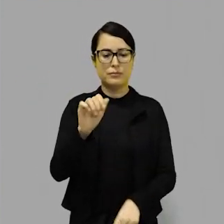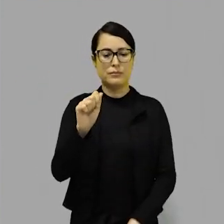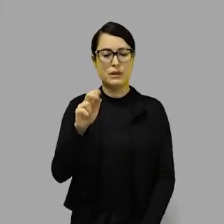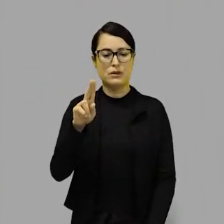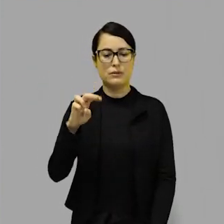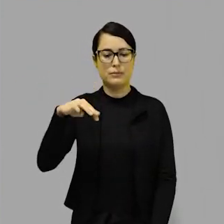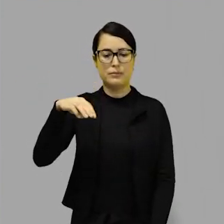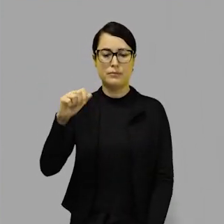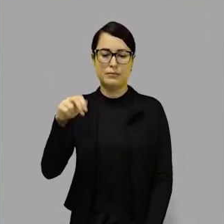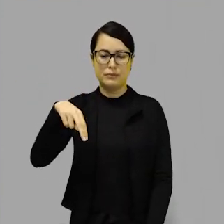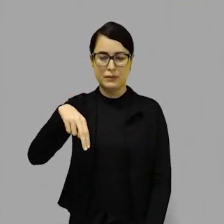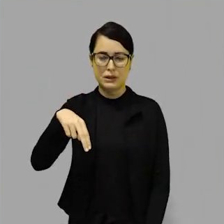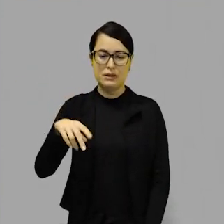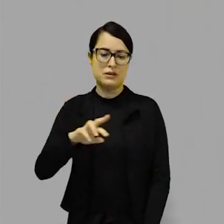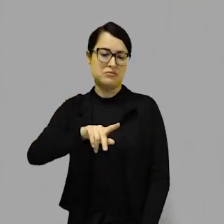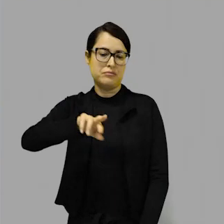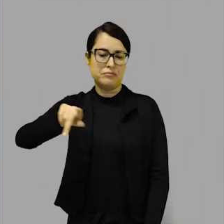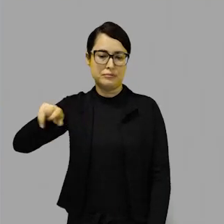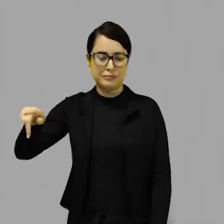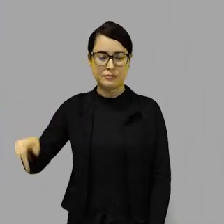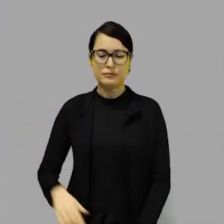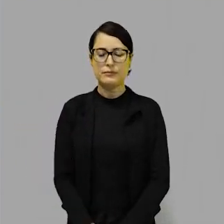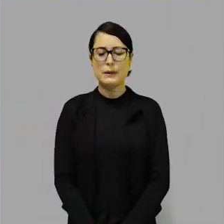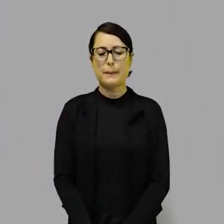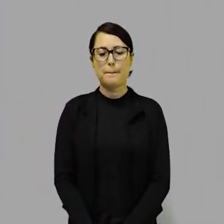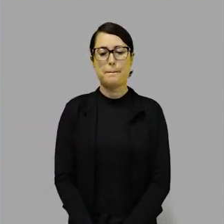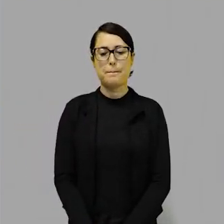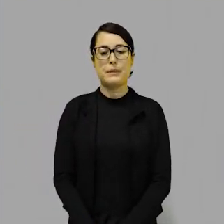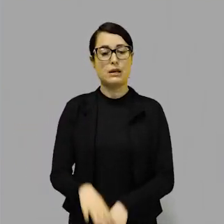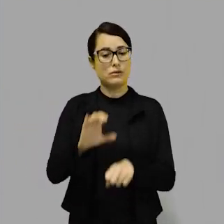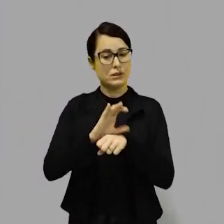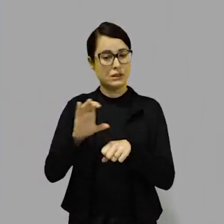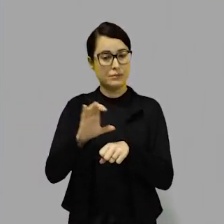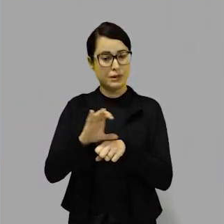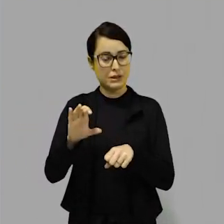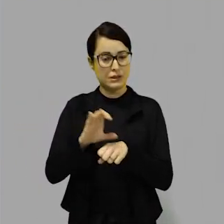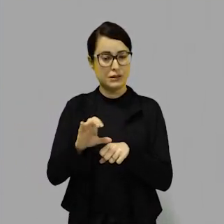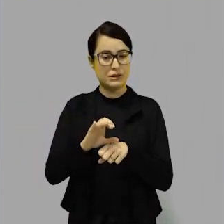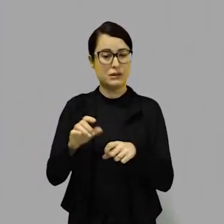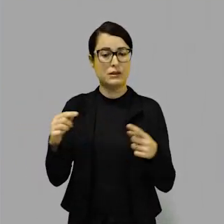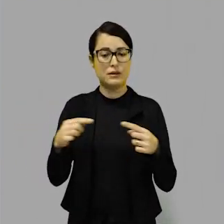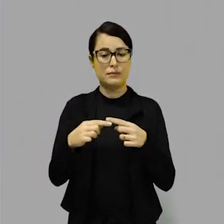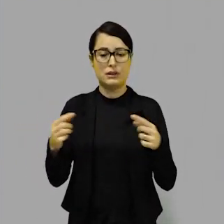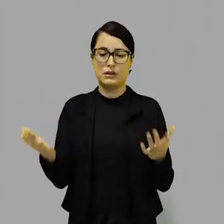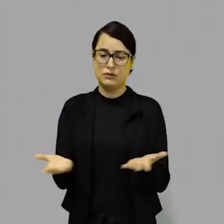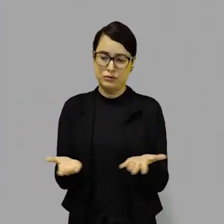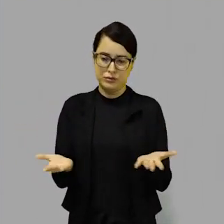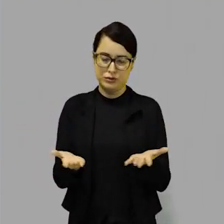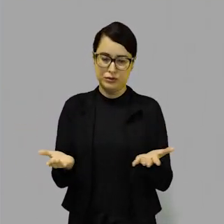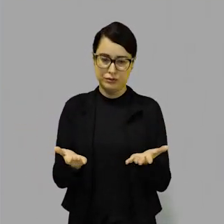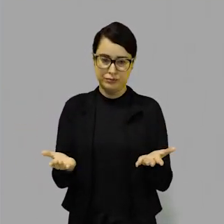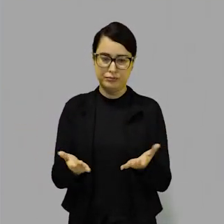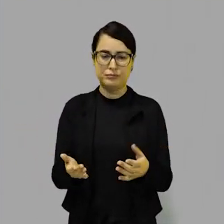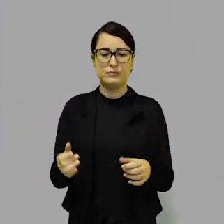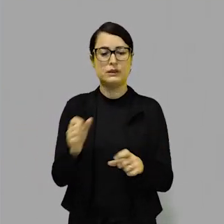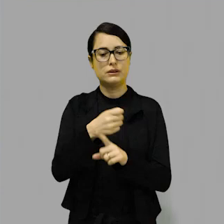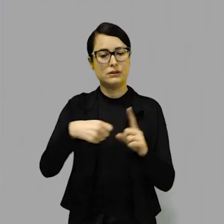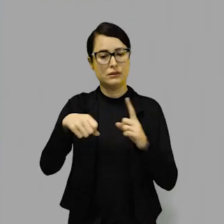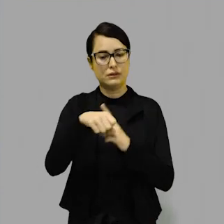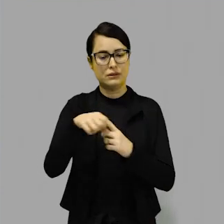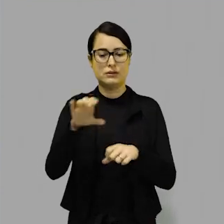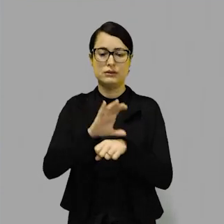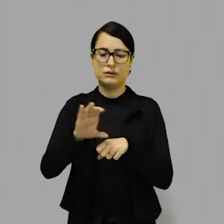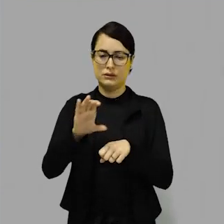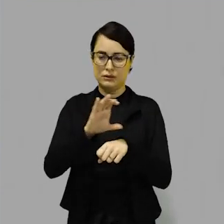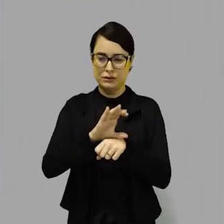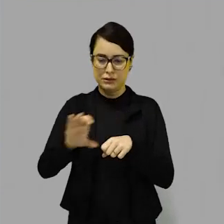Maffezoli, dentre outros, ok? Então lembra, contemporânea tem a ver com atualidade. Se é a sociologia contemporânea, é porque